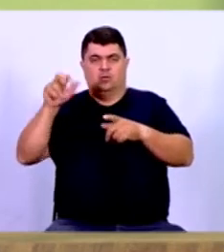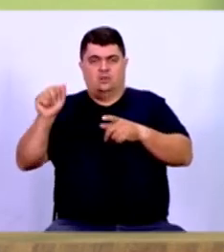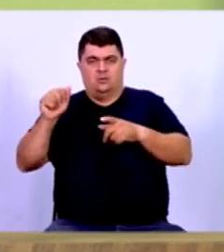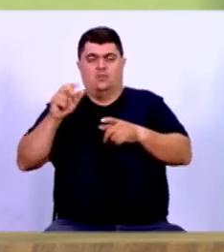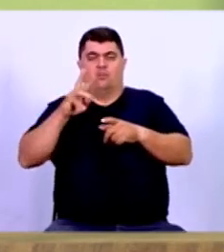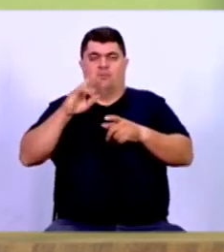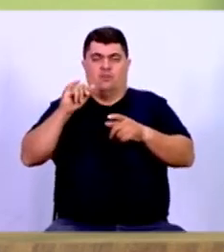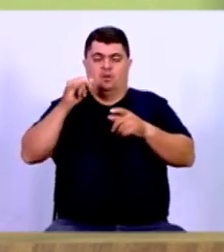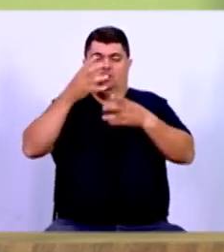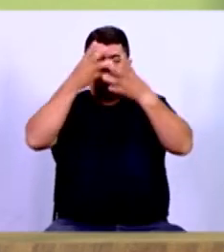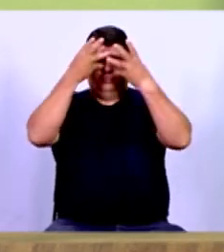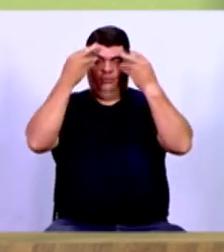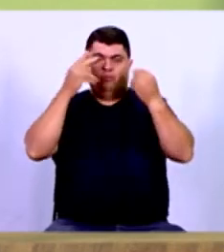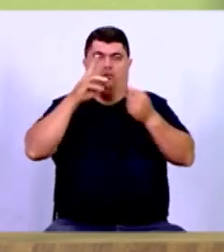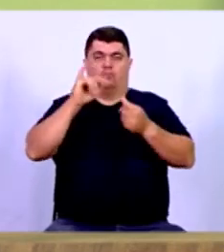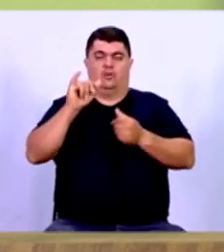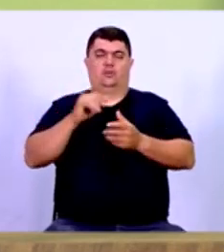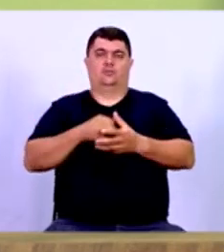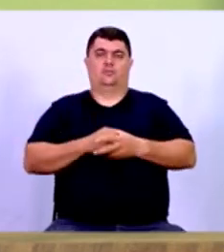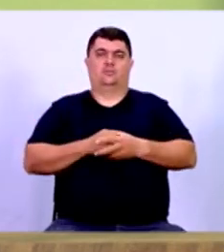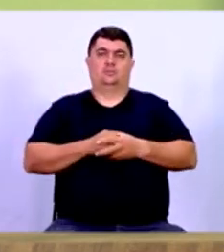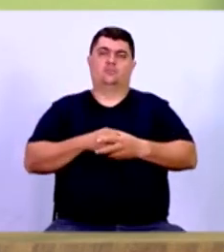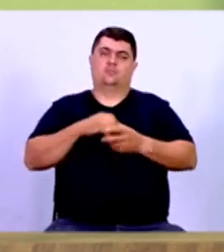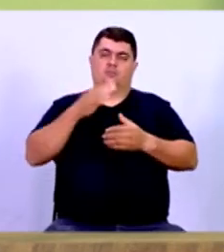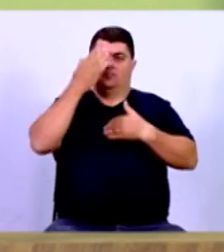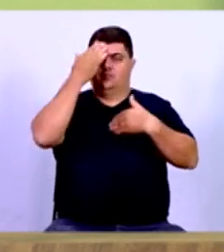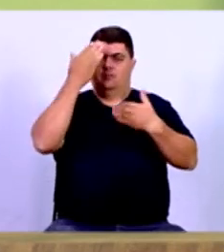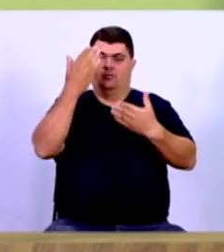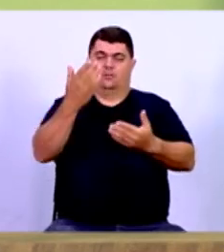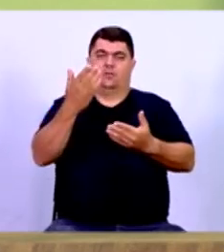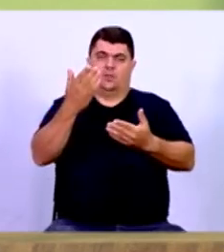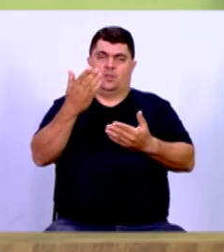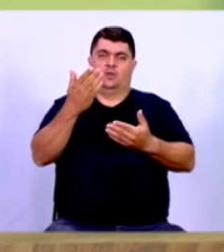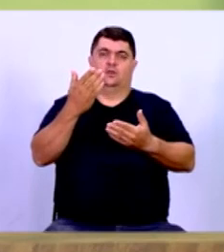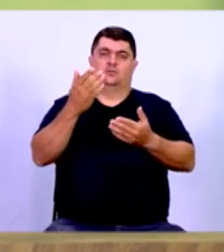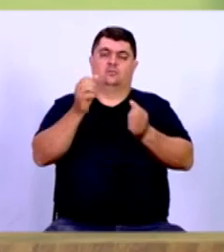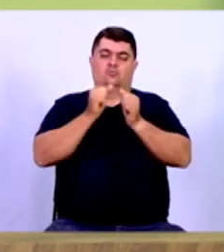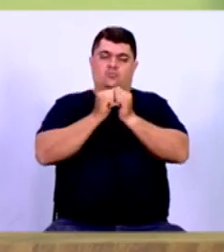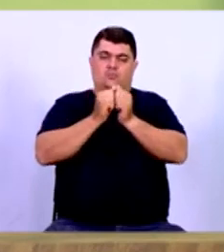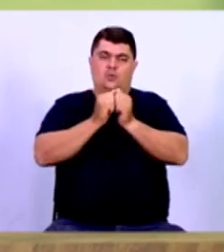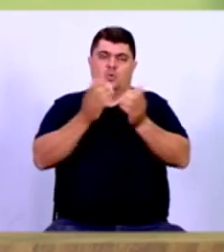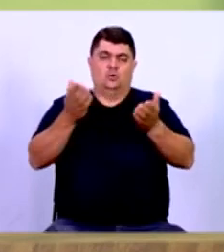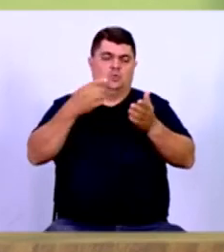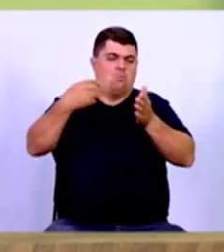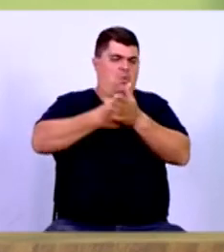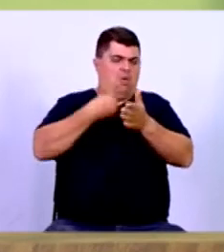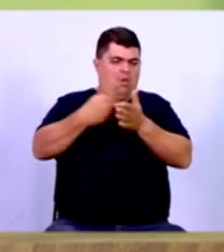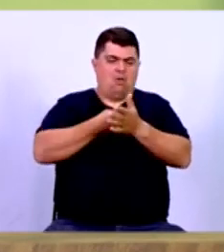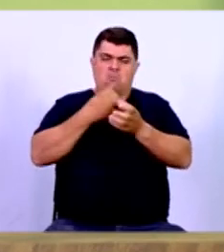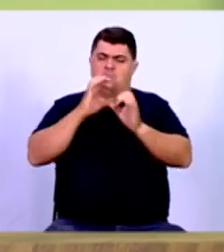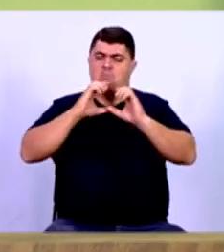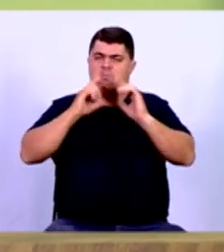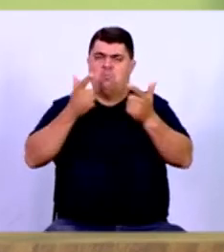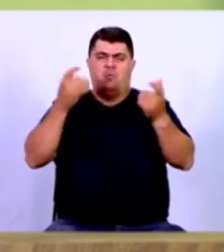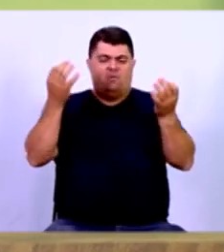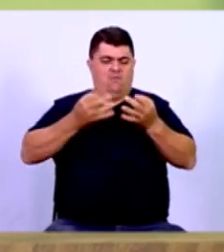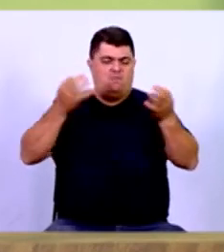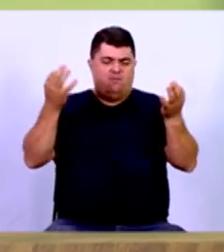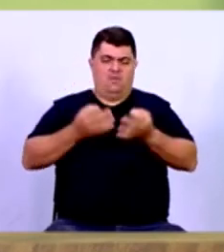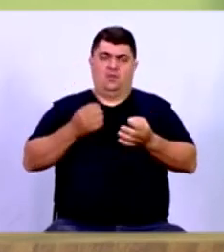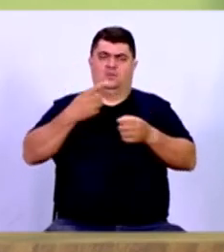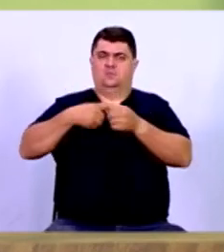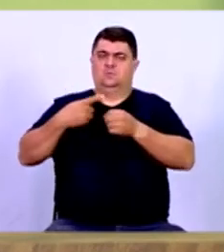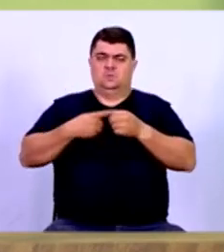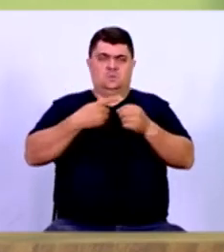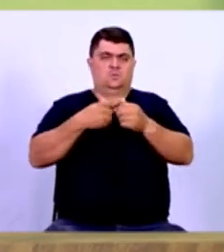certeza vai sanar a sua dúvida. No mais, a gente agradece a participação que foi excelente hoje de todos os polos que estiveram